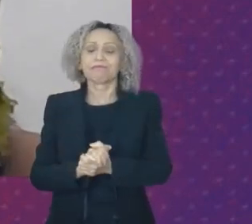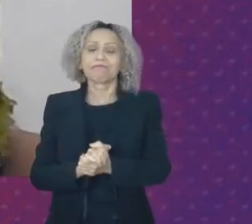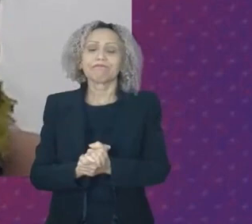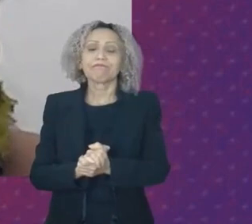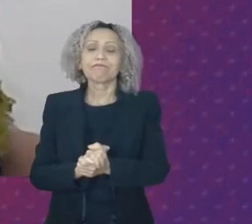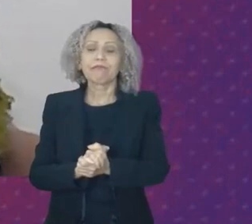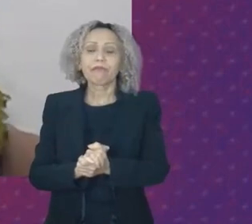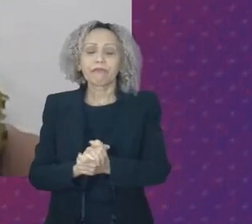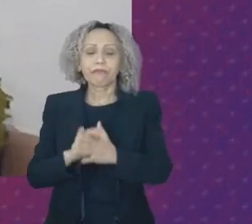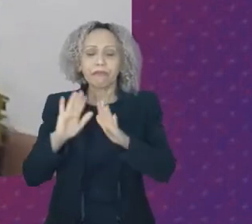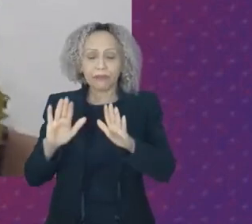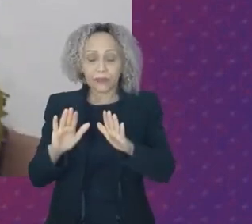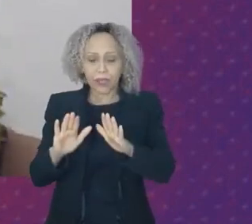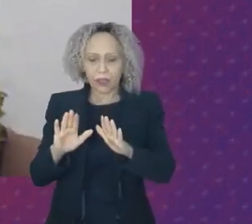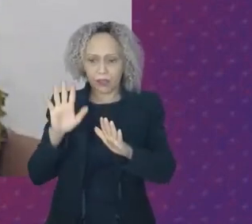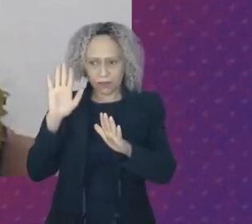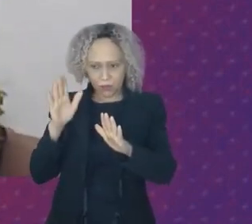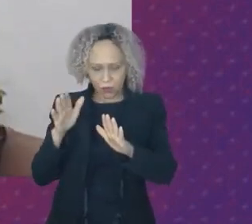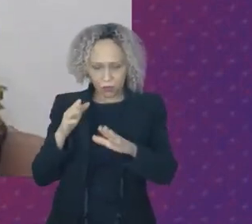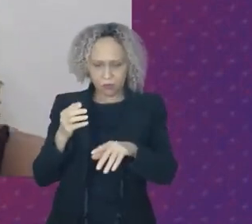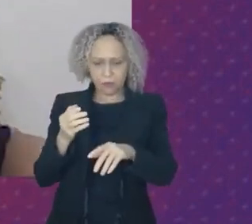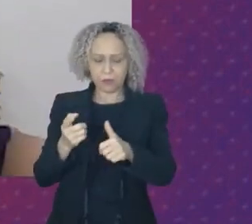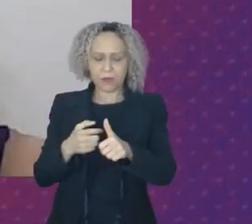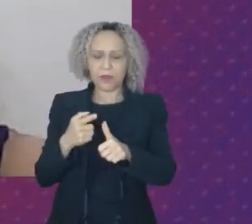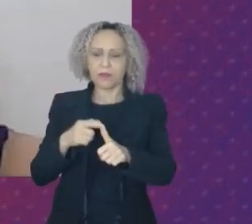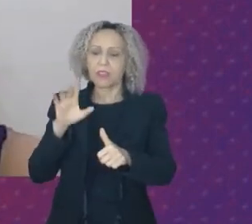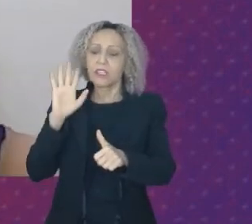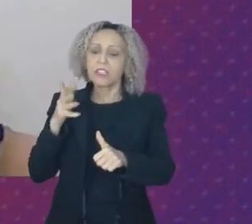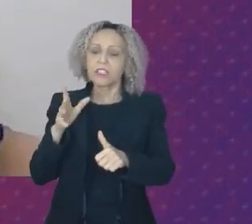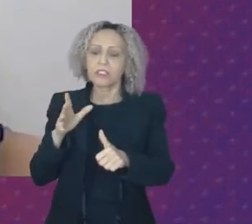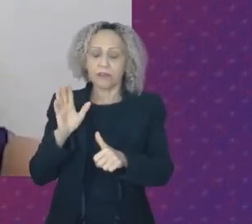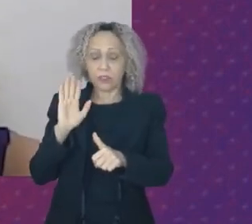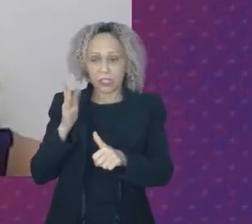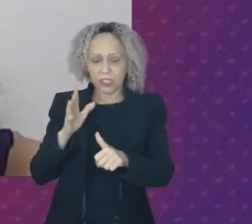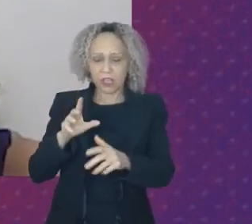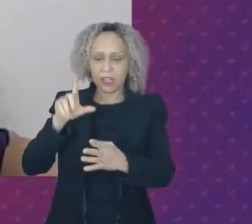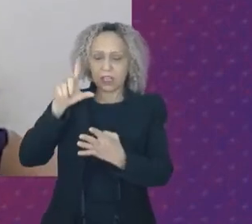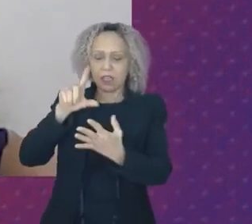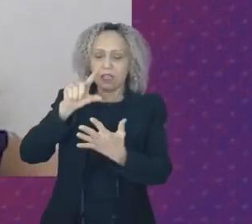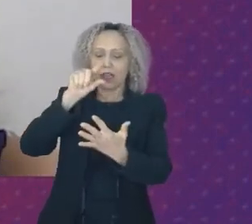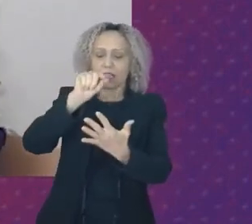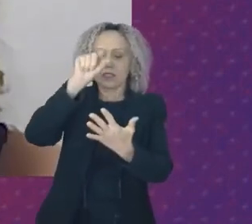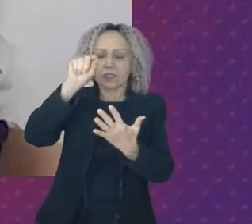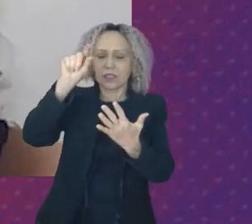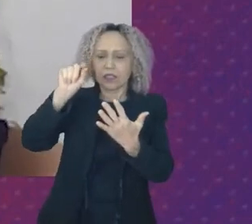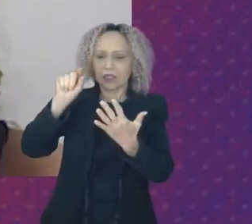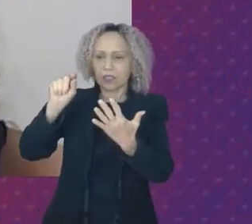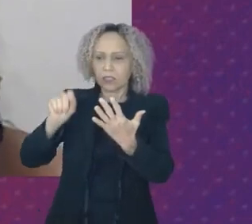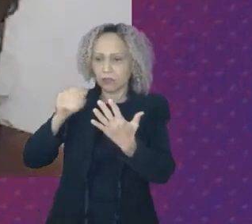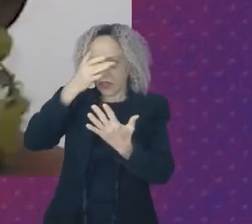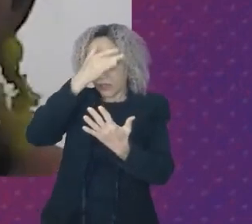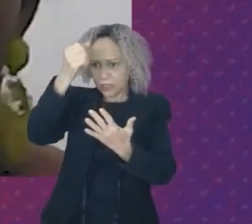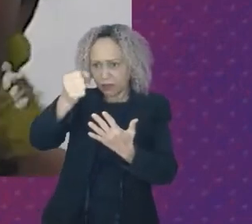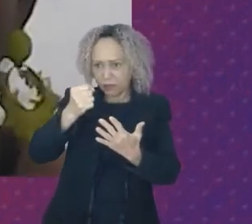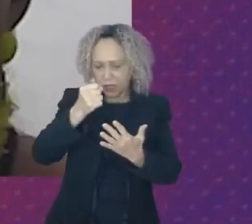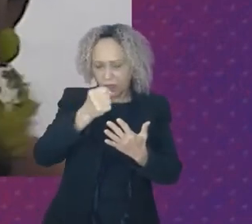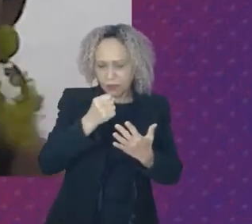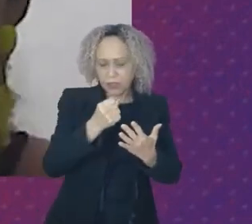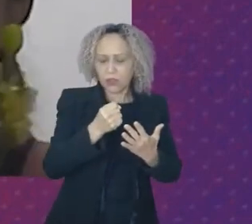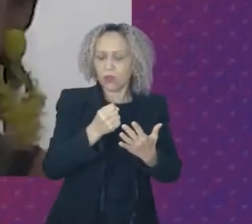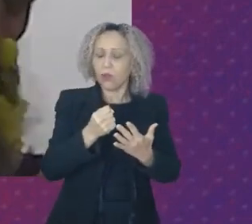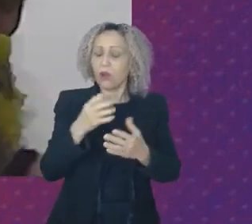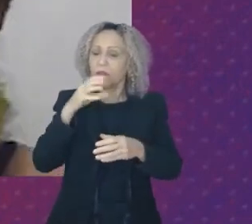Identificada a equipe que vai trabalhar com você, a gente chega aí no processo do perfil do seu